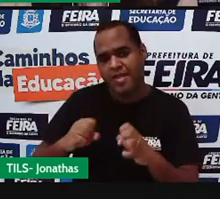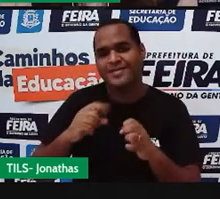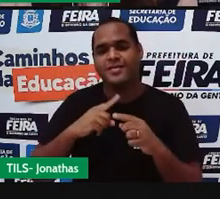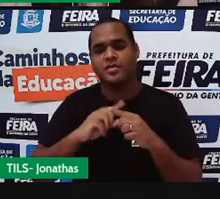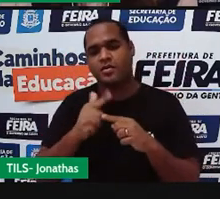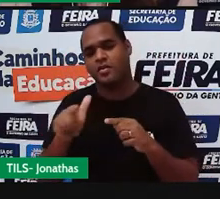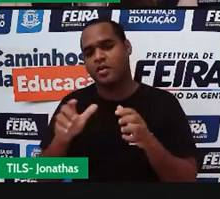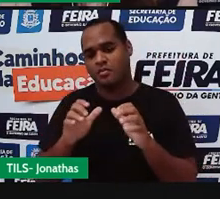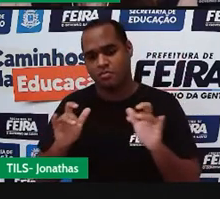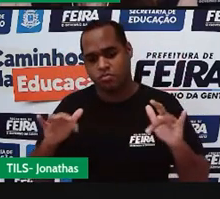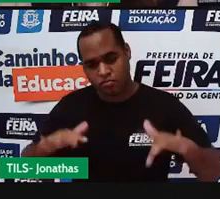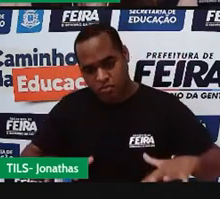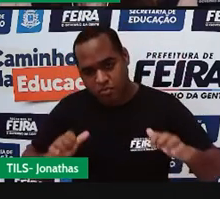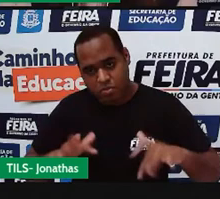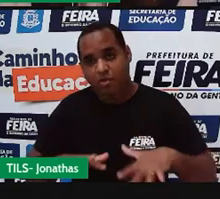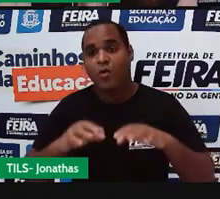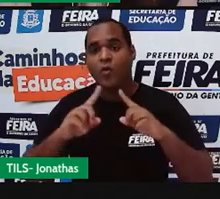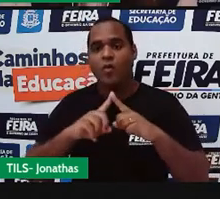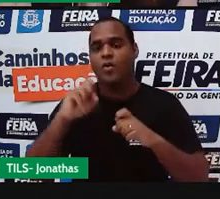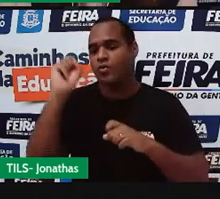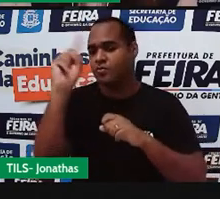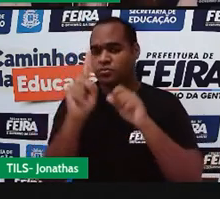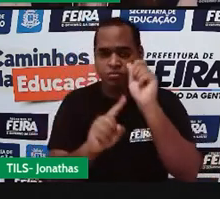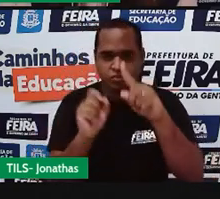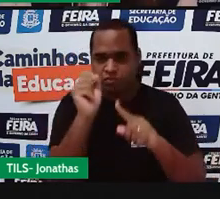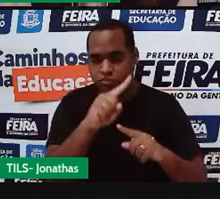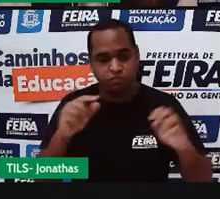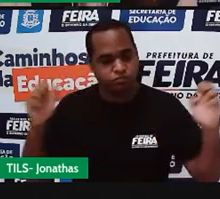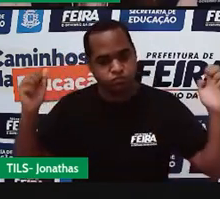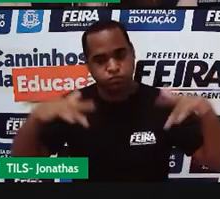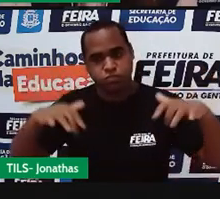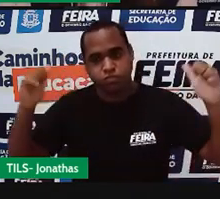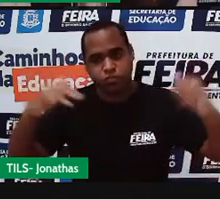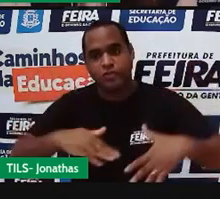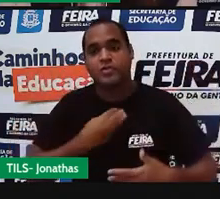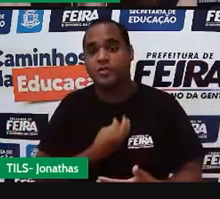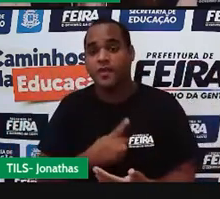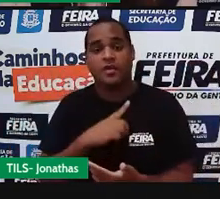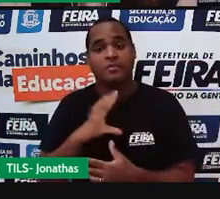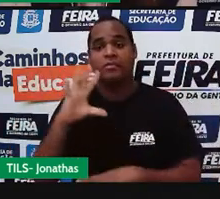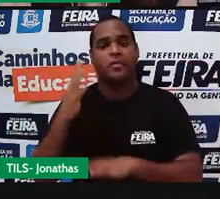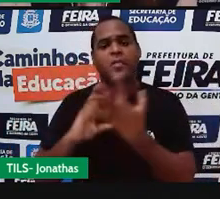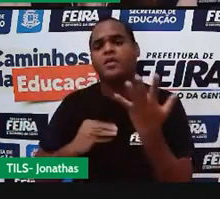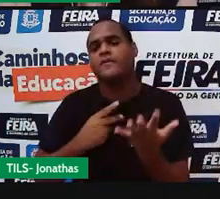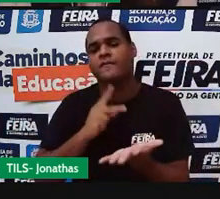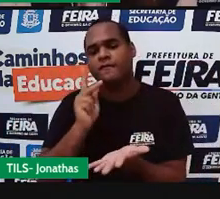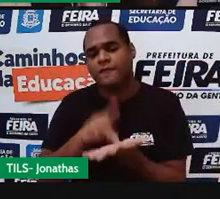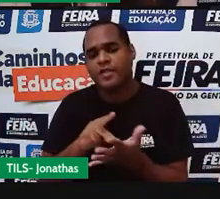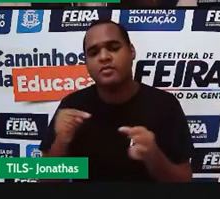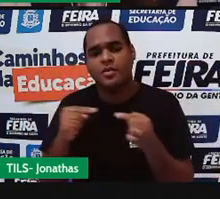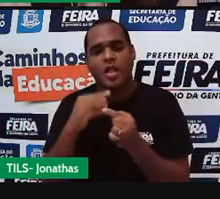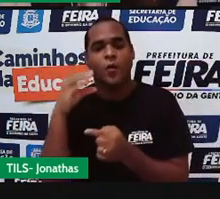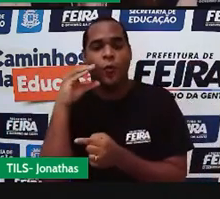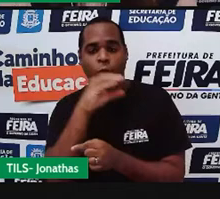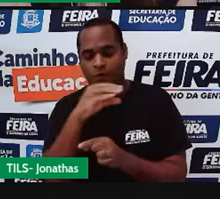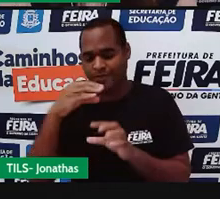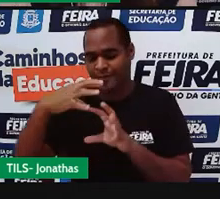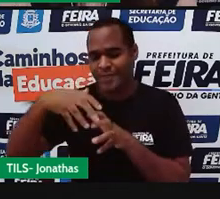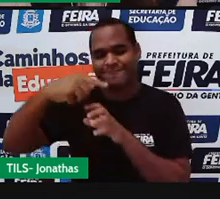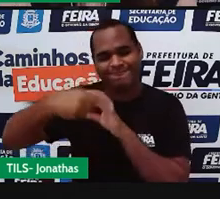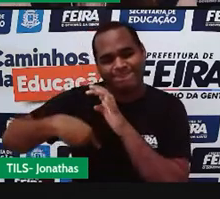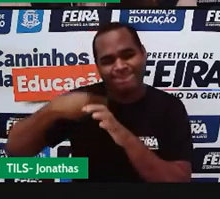e não dá ações e grandes tempestades aumentaram todas essas situações são consequências do aquecimento global